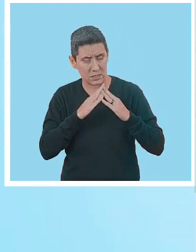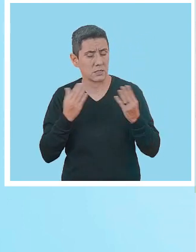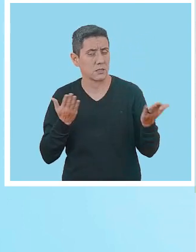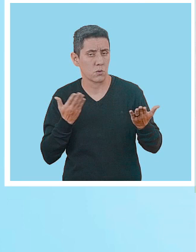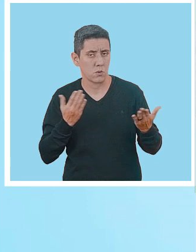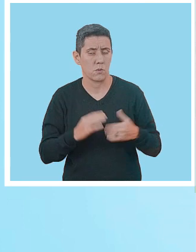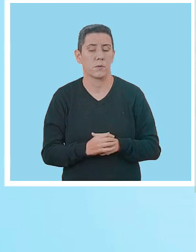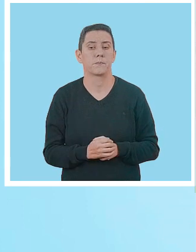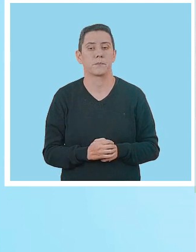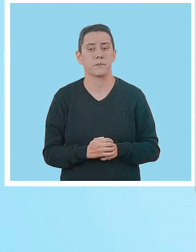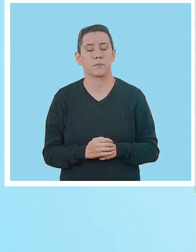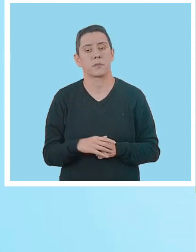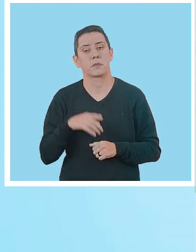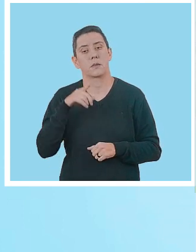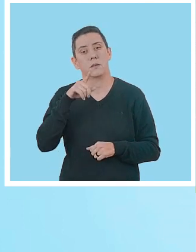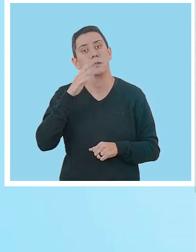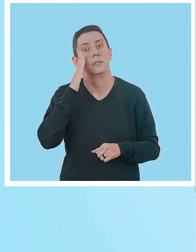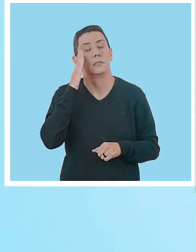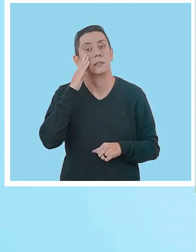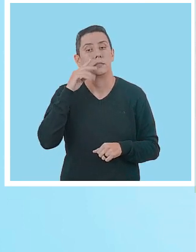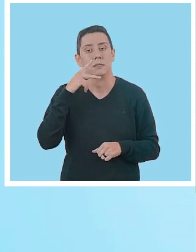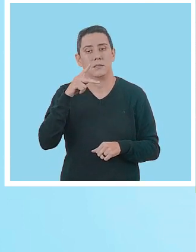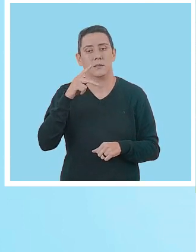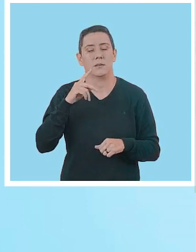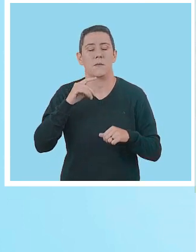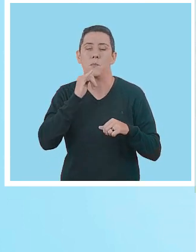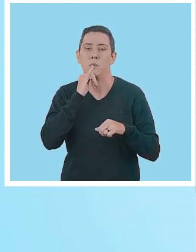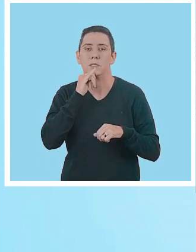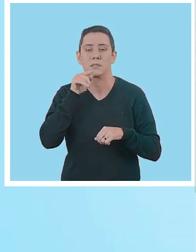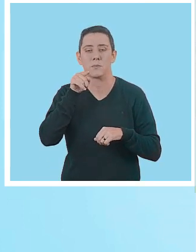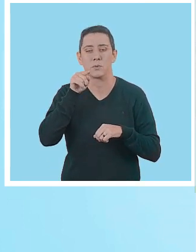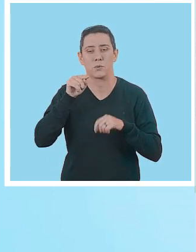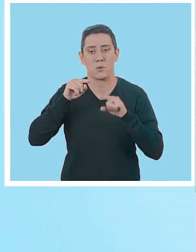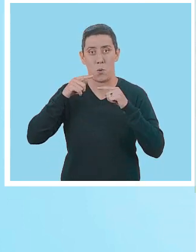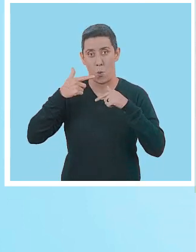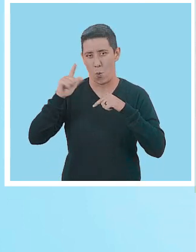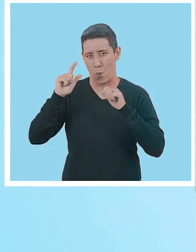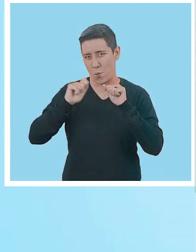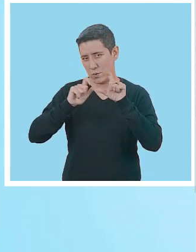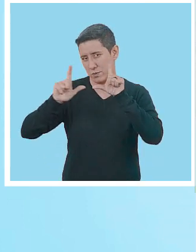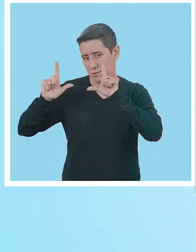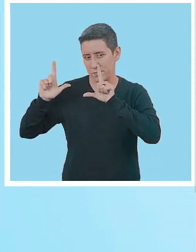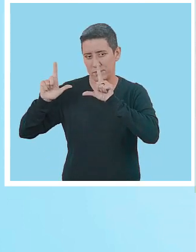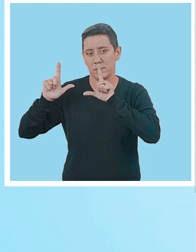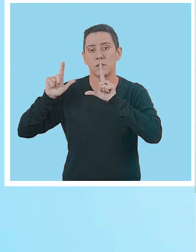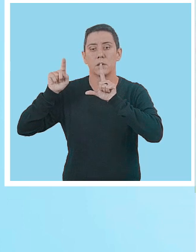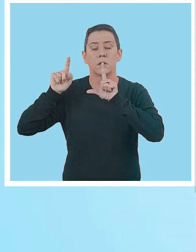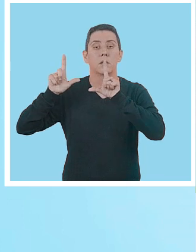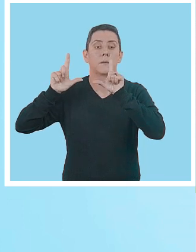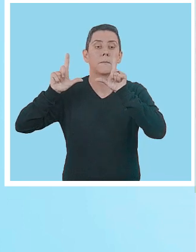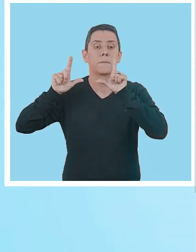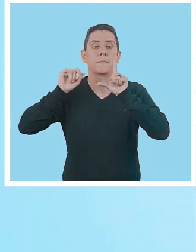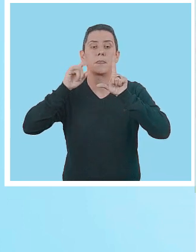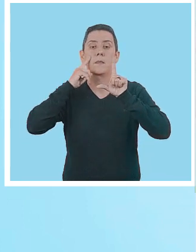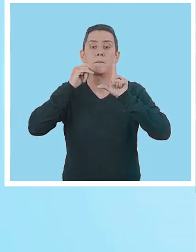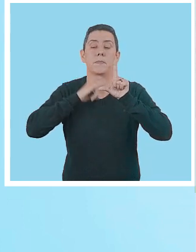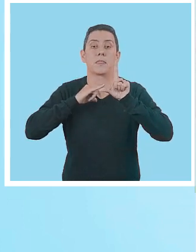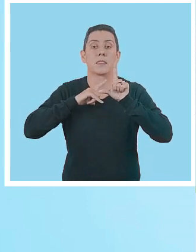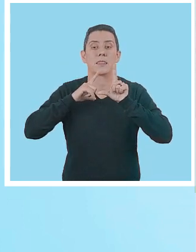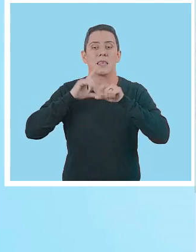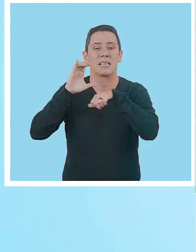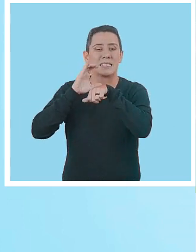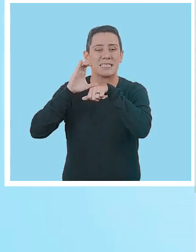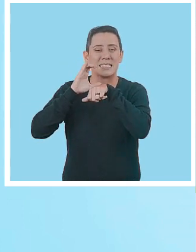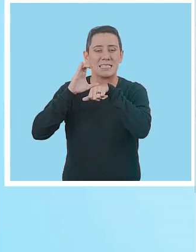área cinza mais clara que a área excedente onde eu Gero mais energia solar do que consumo na residência